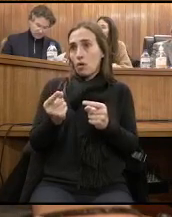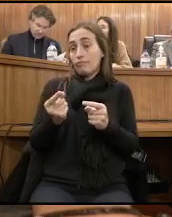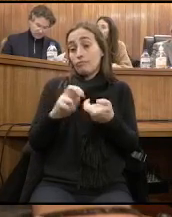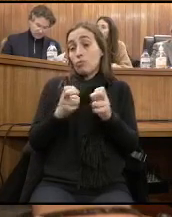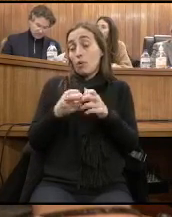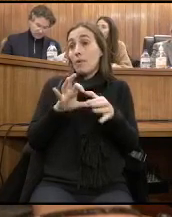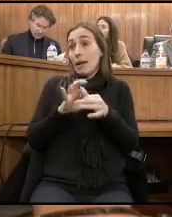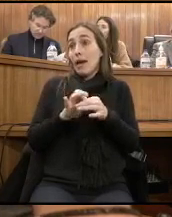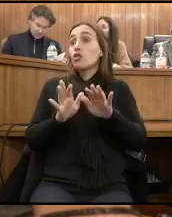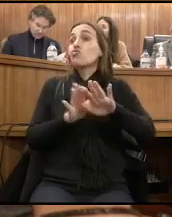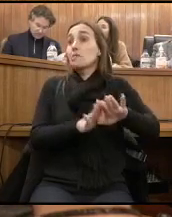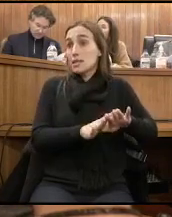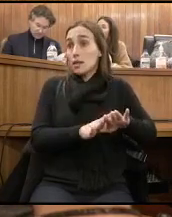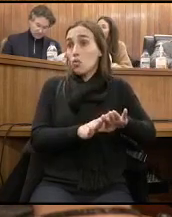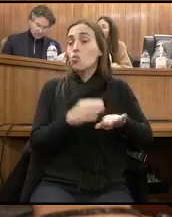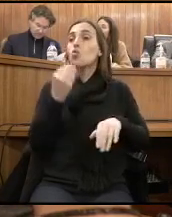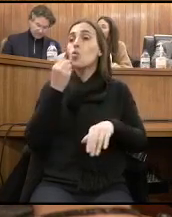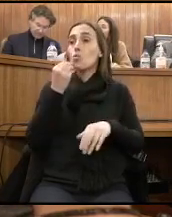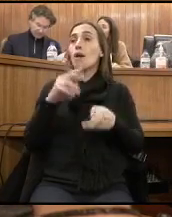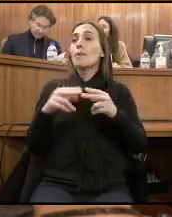base nesta suspensão?